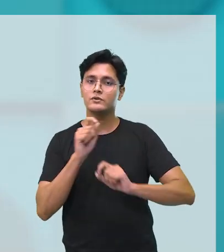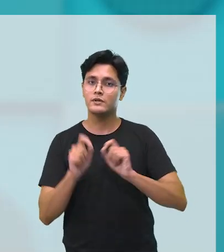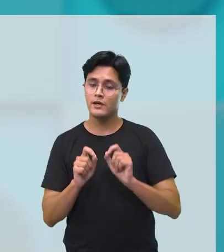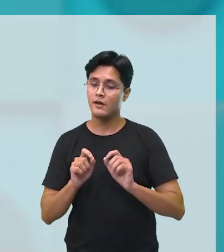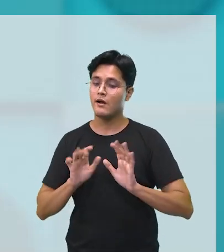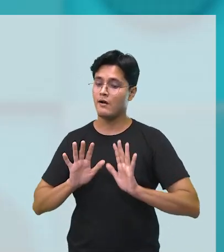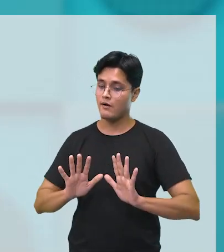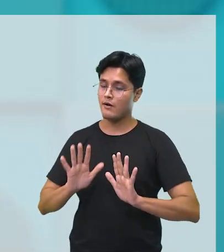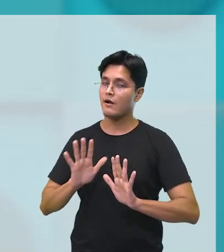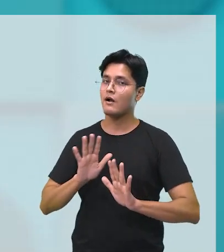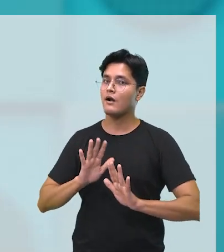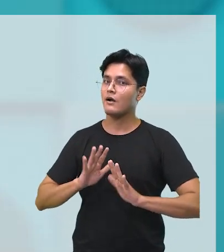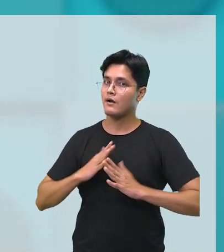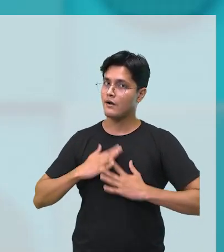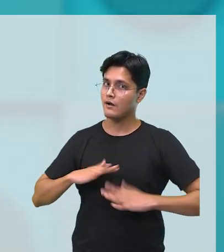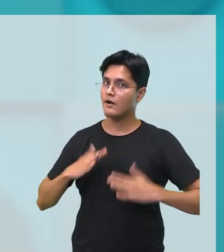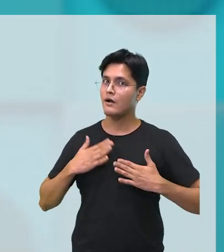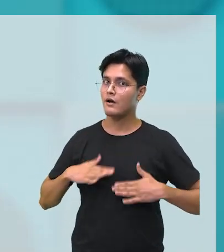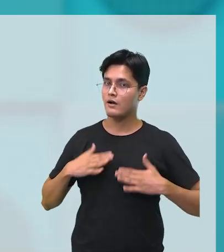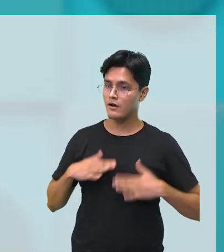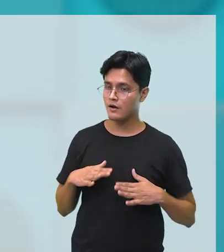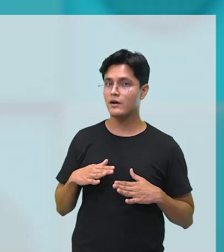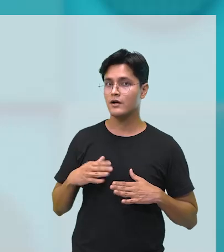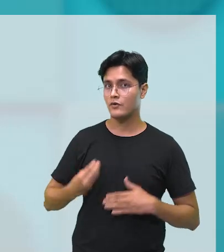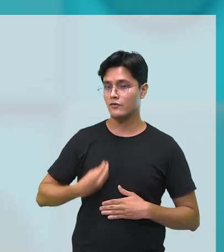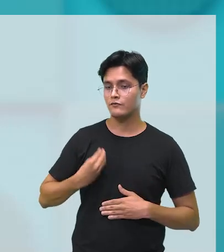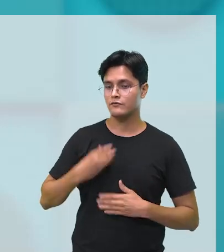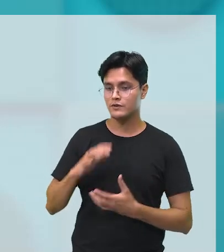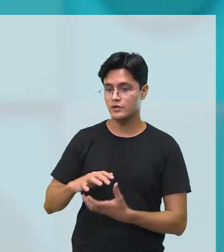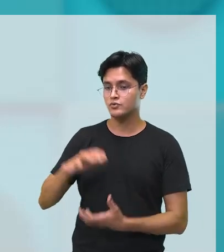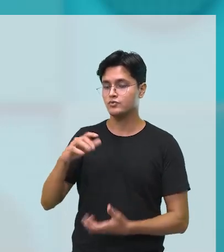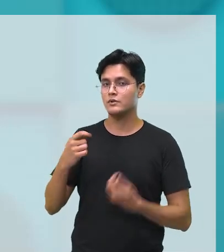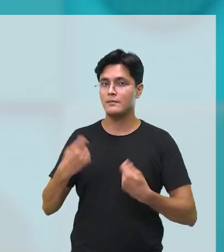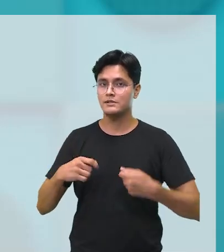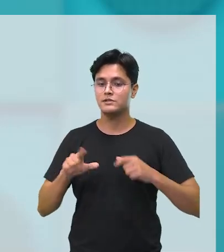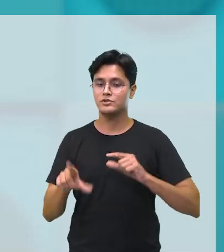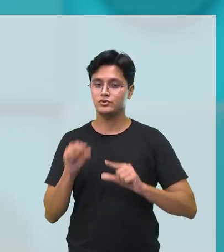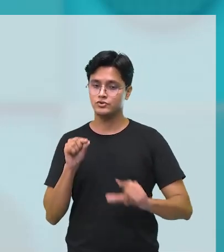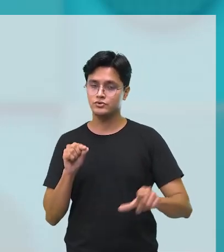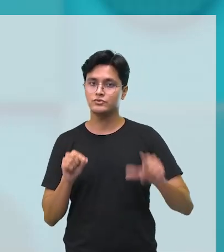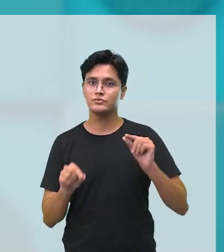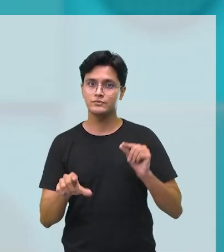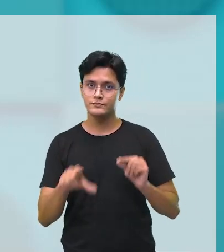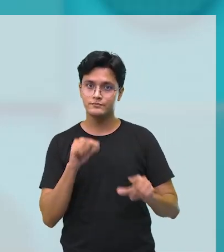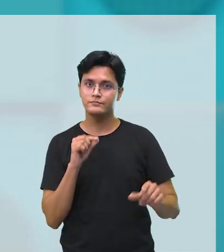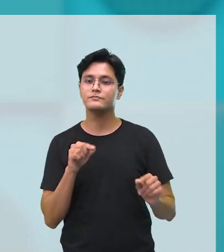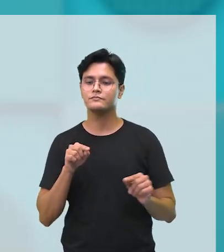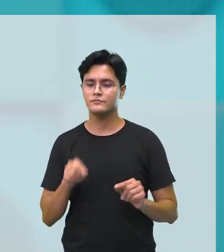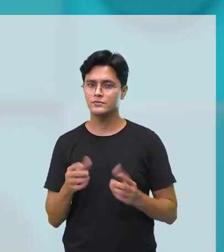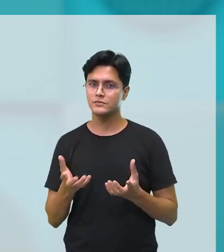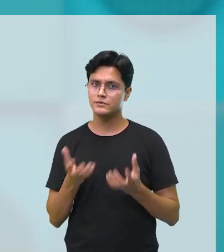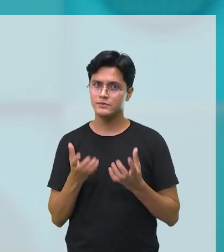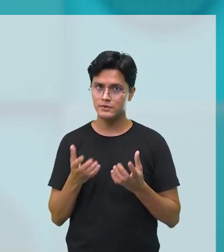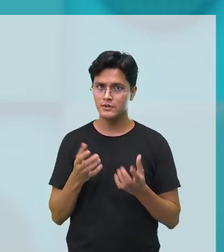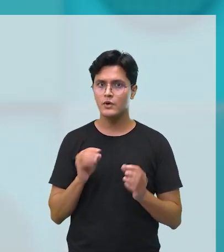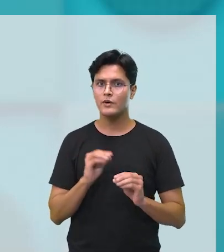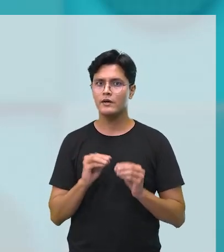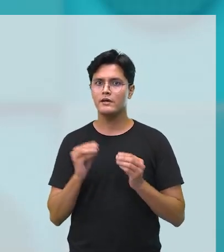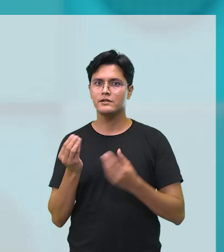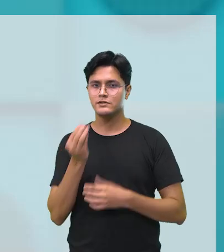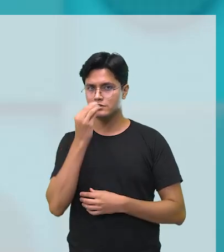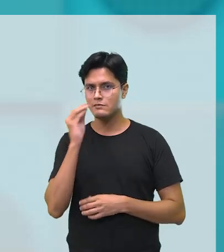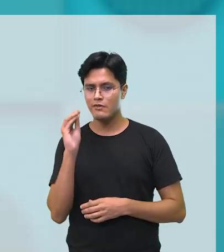tem que fazer escolhas. Você está preparado para fazer essas escolhas? Você está preparado para abrir mão de coisas que você também queria e ter mais